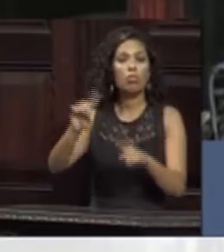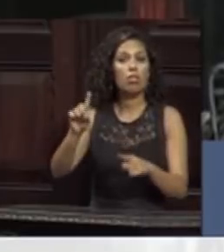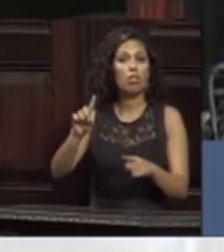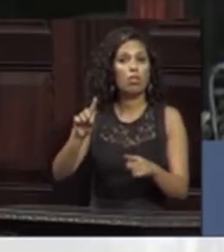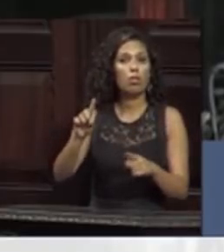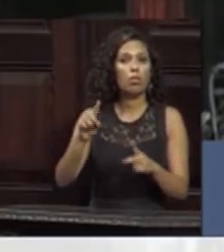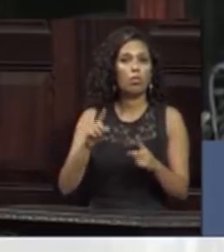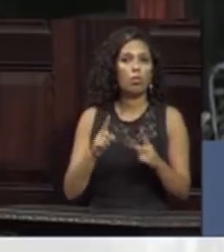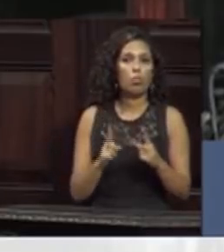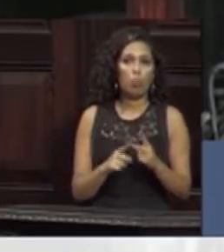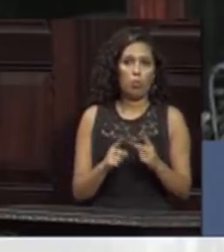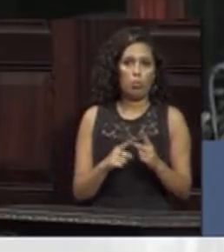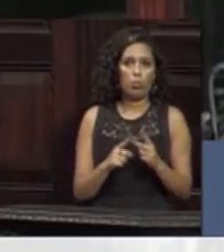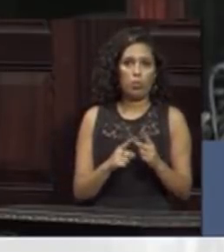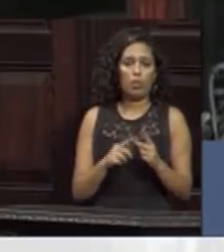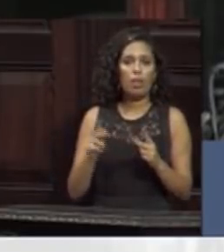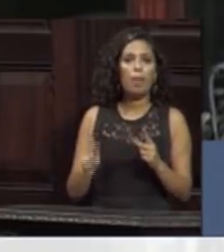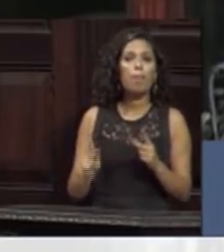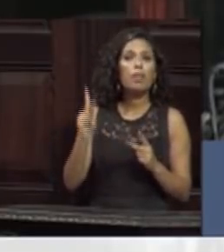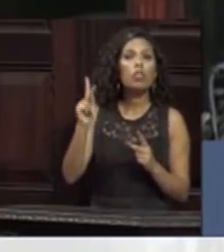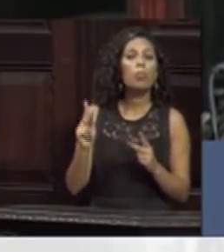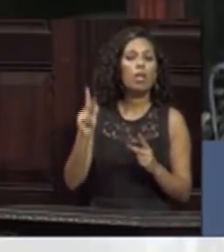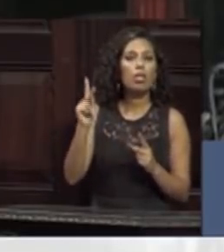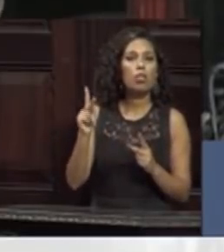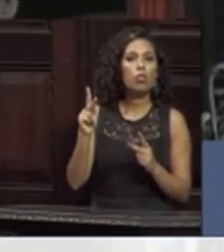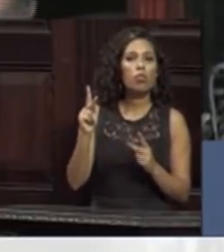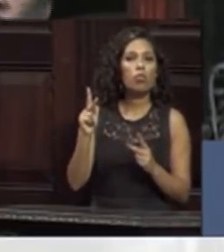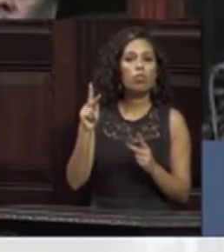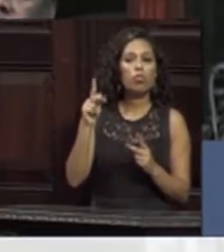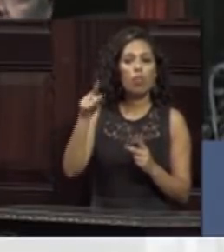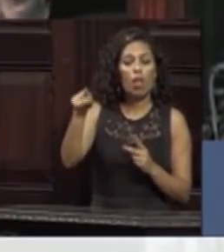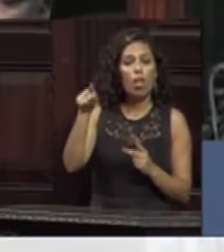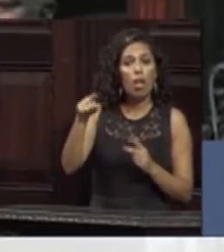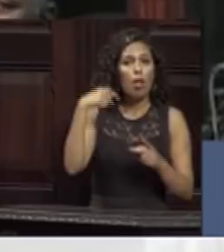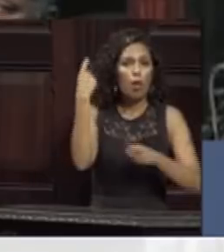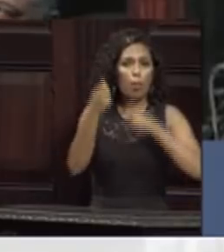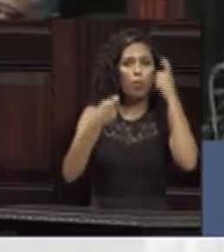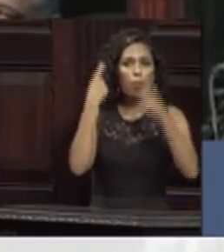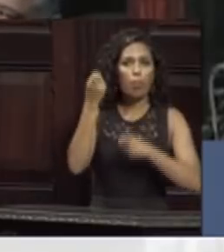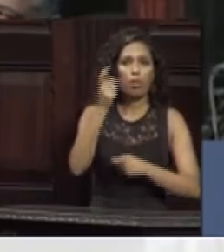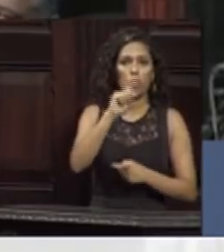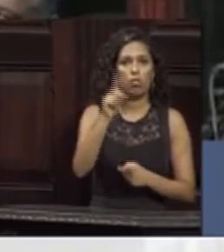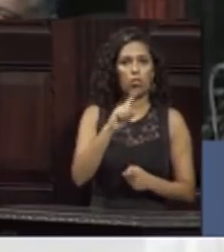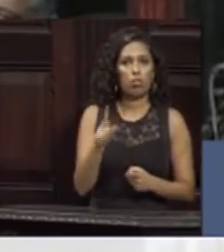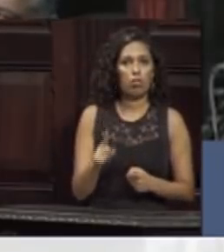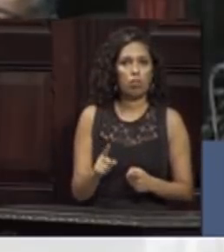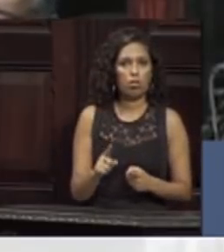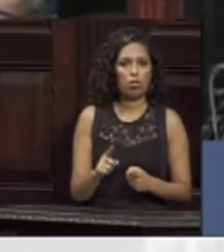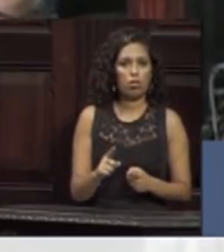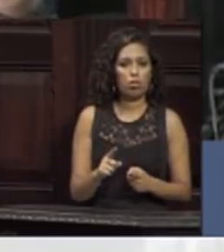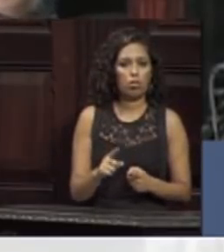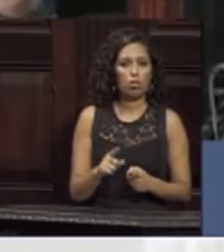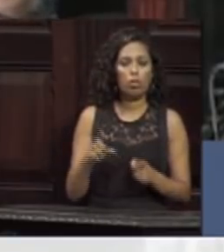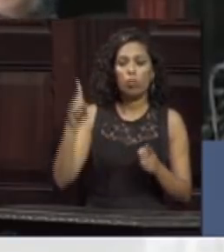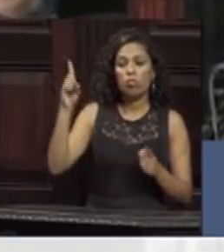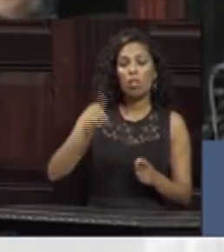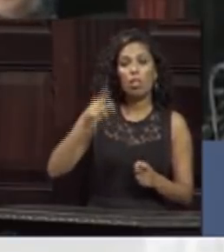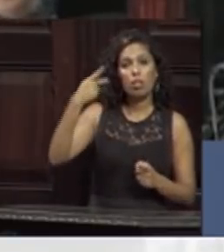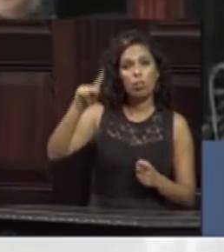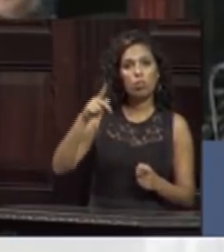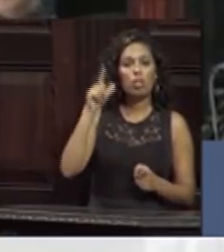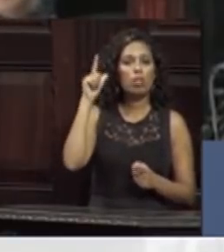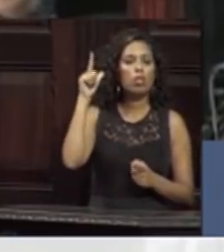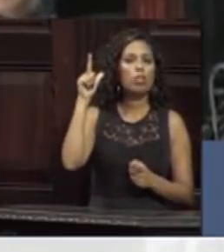a Petrobras nunca deu ouvido a nenhum município. E o PL 3660 e o próprio decreto do deputado Luiz Paulo está fazendo a Petrobras sentar